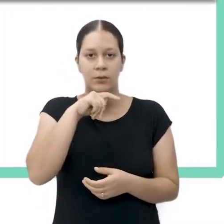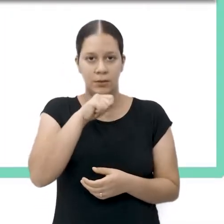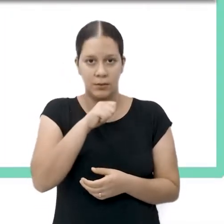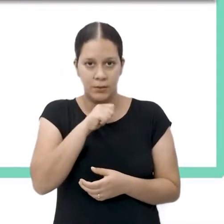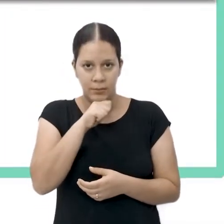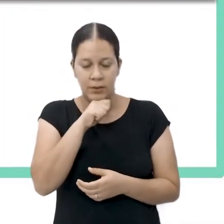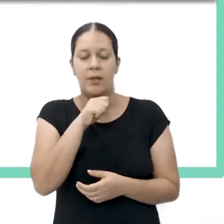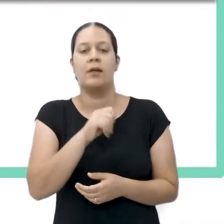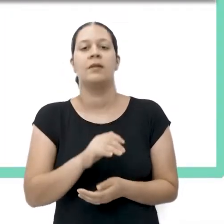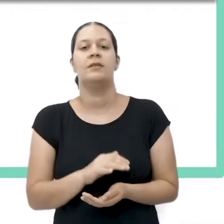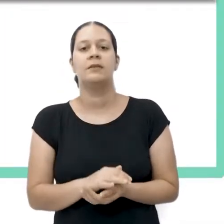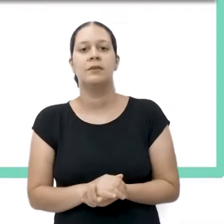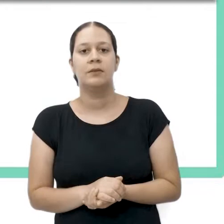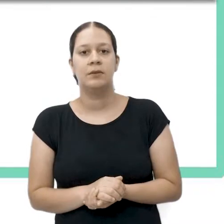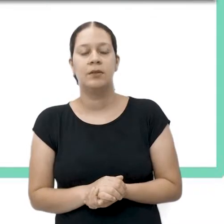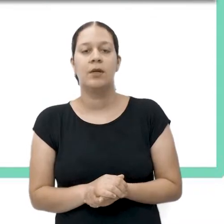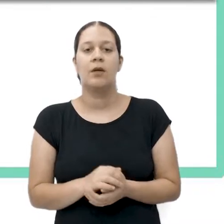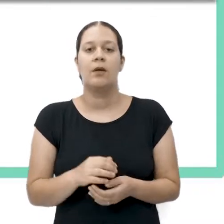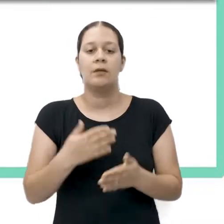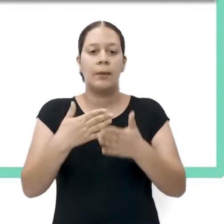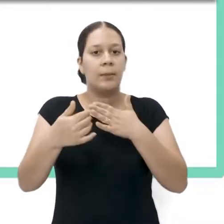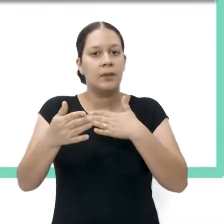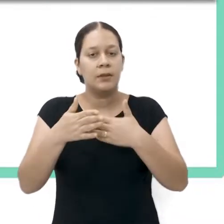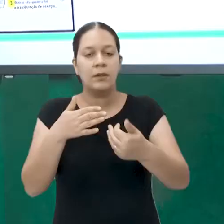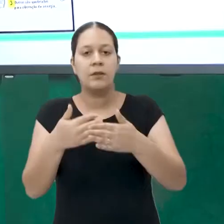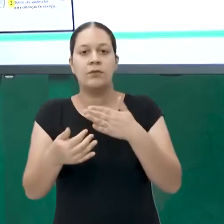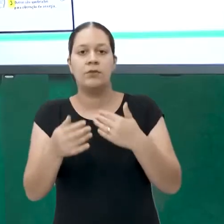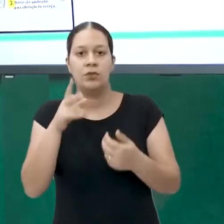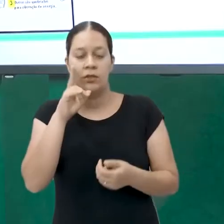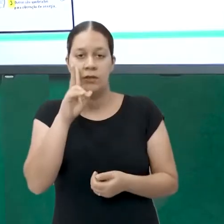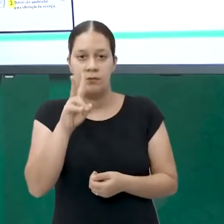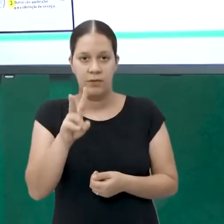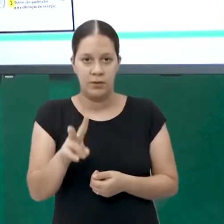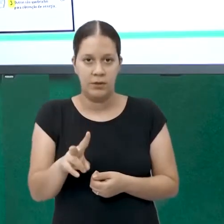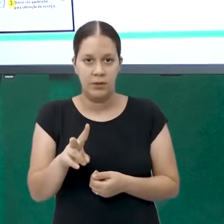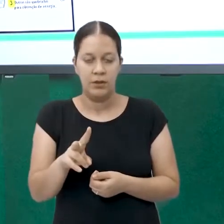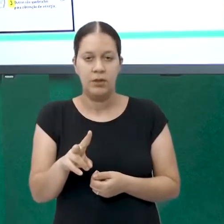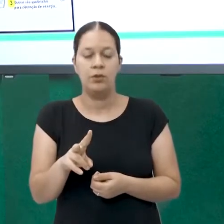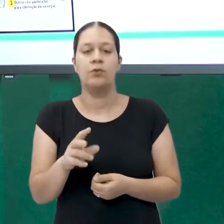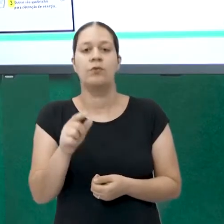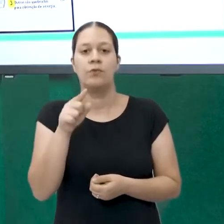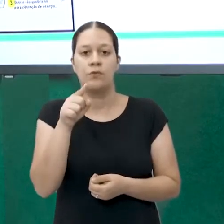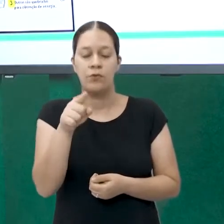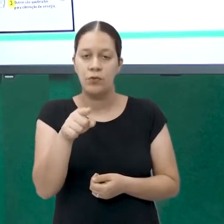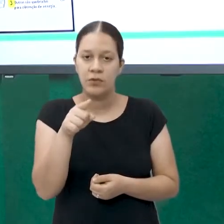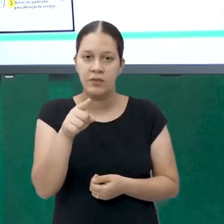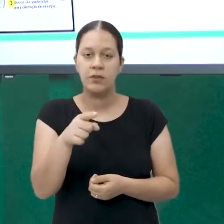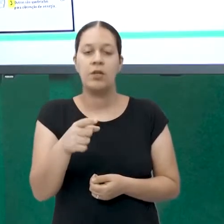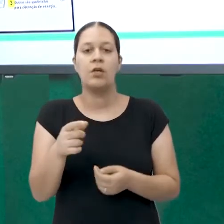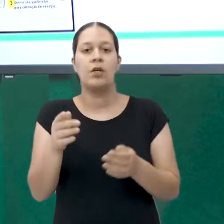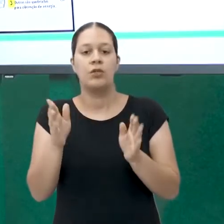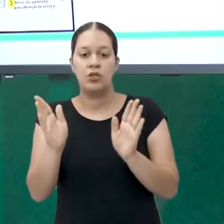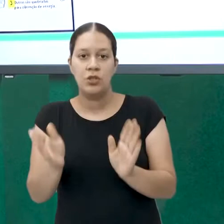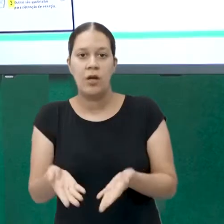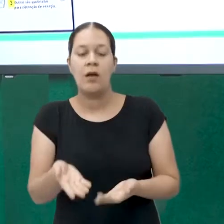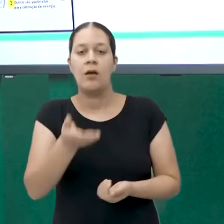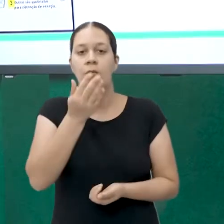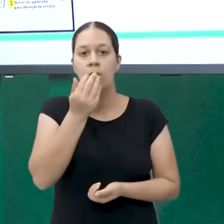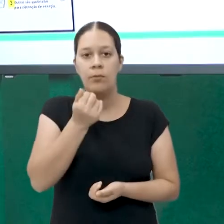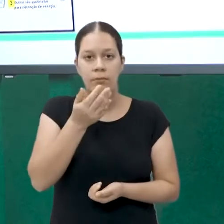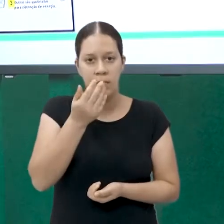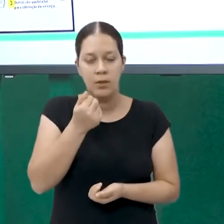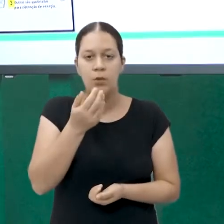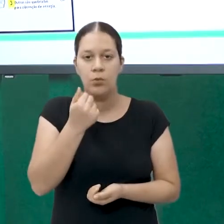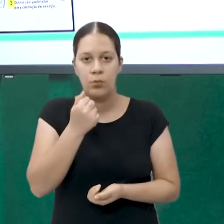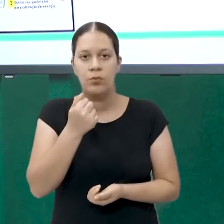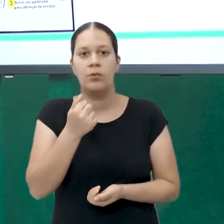Que é o que a gente faz, por exemplo, você aí que acabou de almoçar ou acabou de tomar café, independe de que hora você esteja vendo esse vídeo, tá?